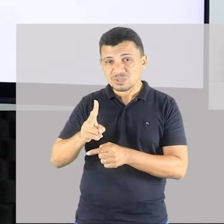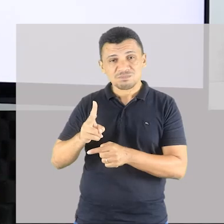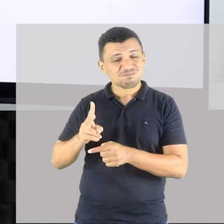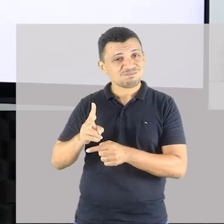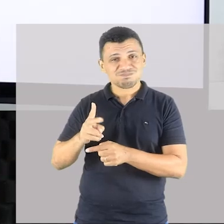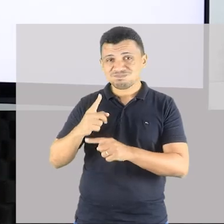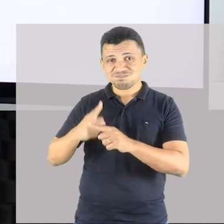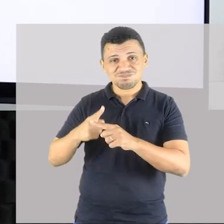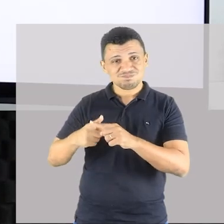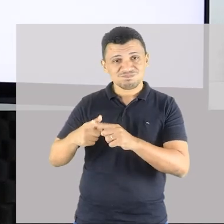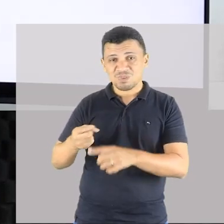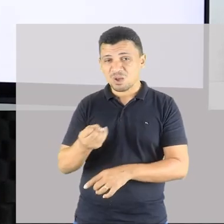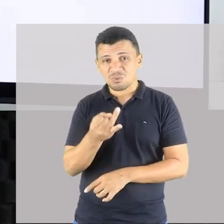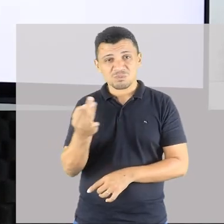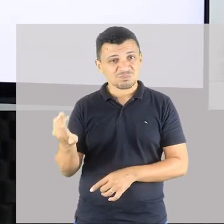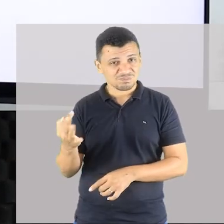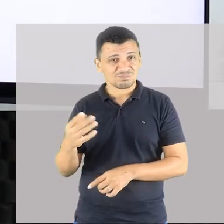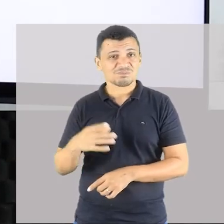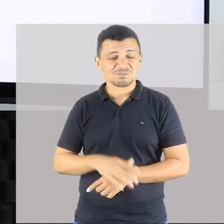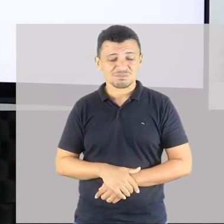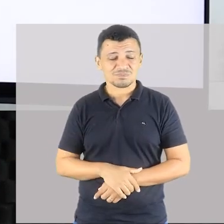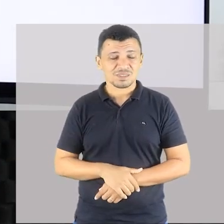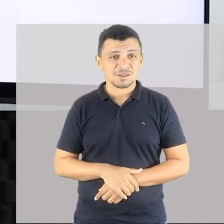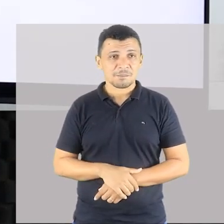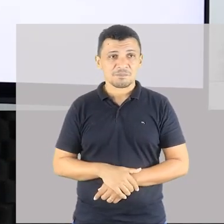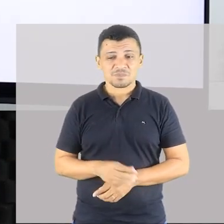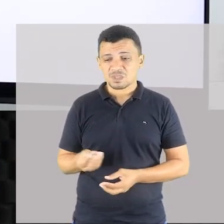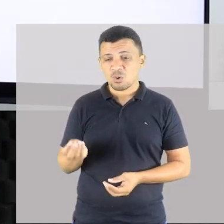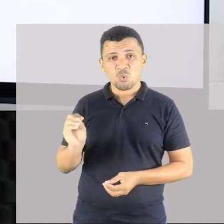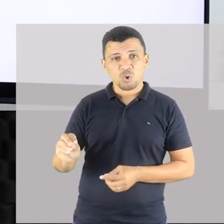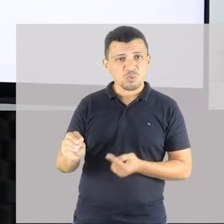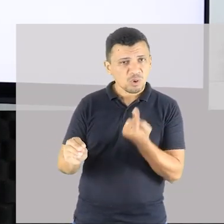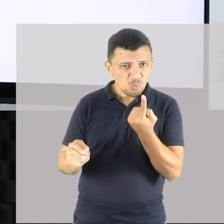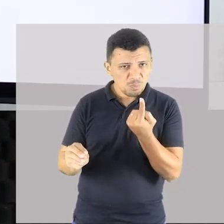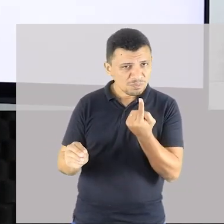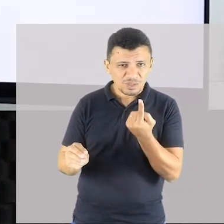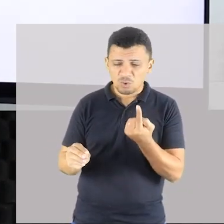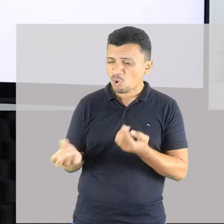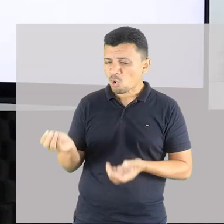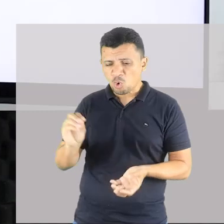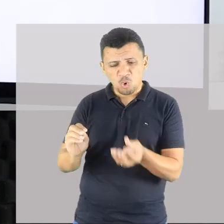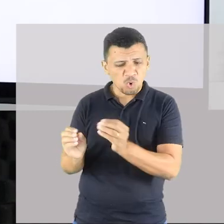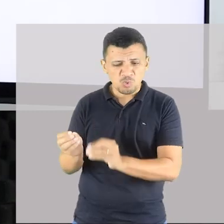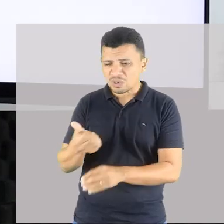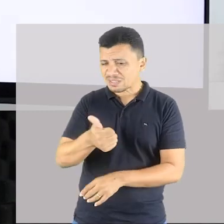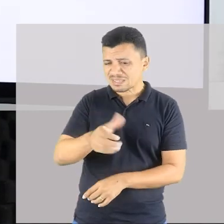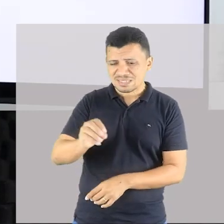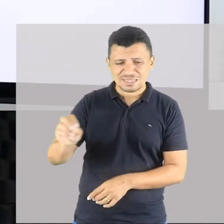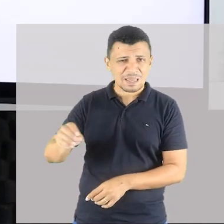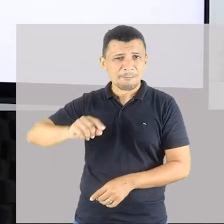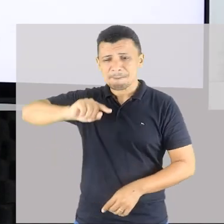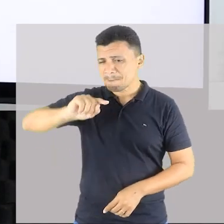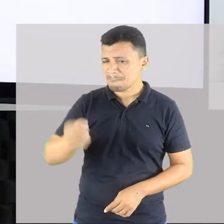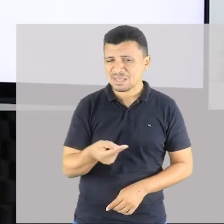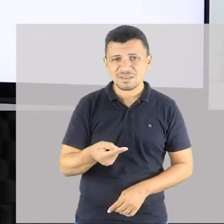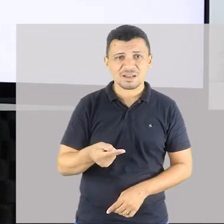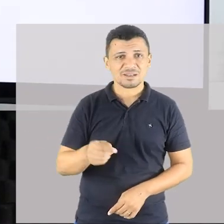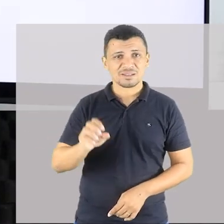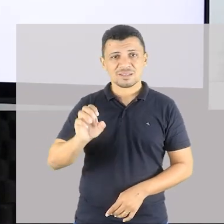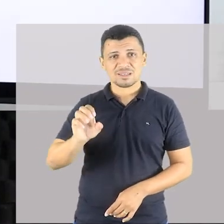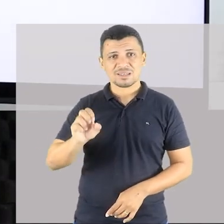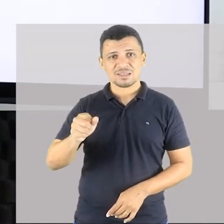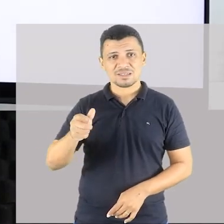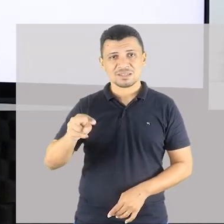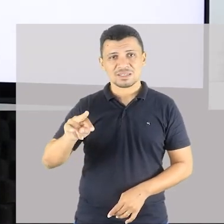multiplicado pelo número de espiras. Certo? Então, não se coloca uma espira, se coloca dezenas, centenas, às vezes milhares de espiras. E esse